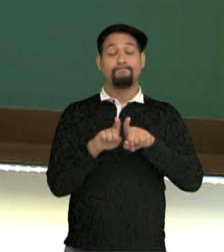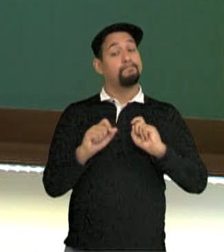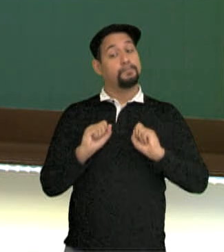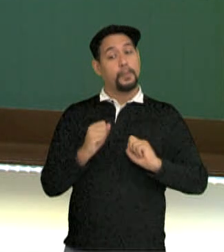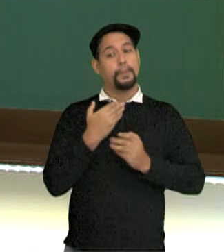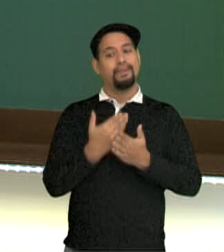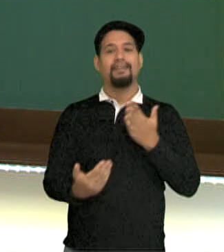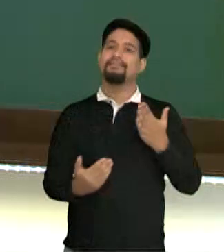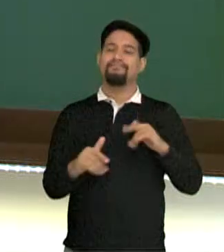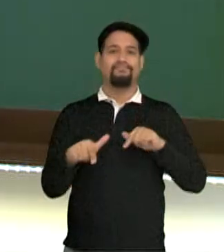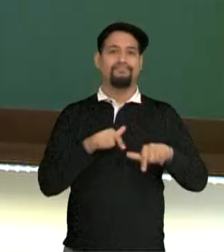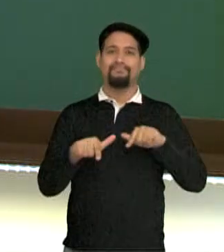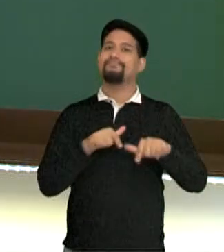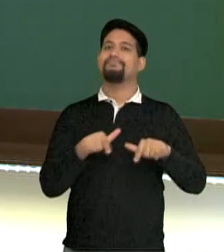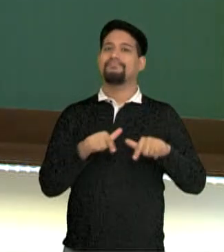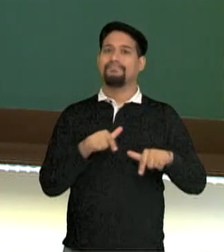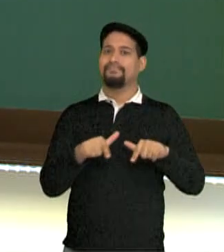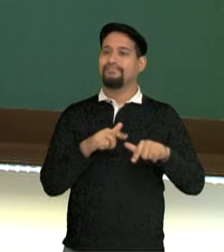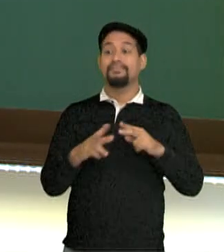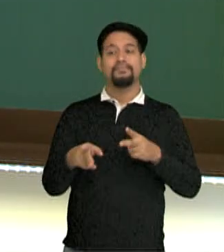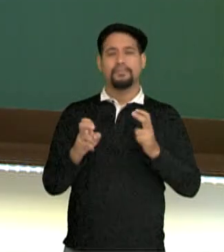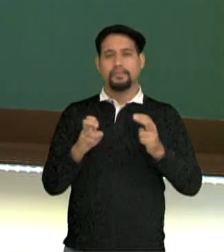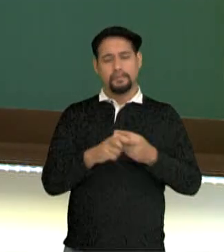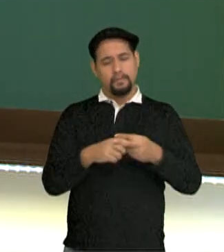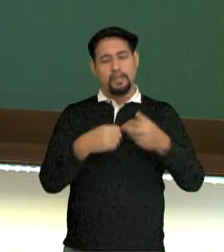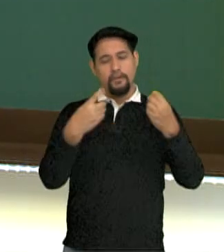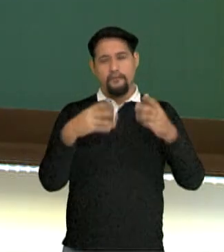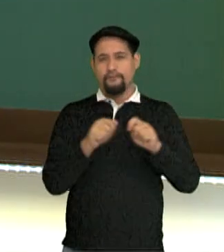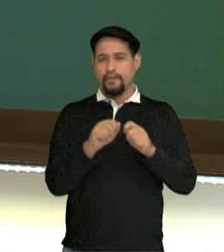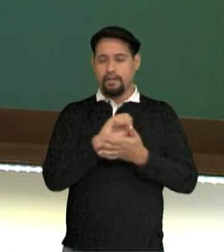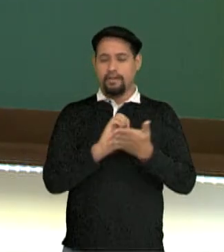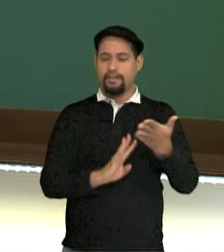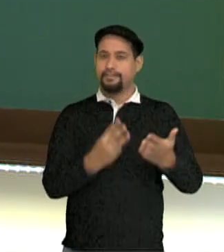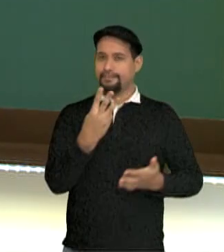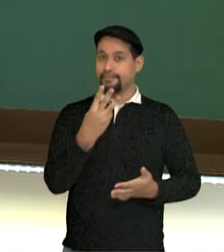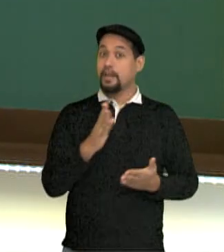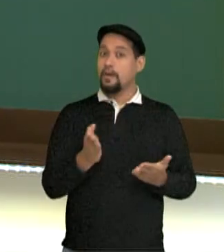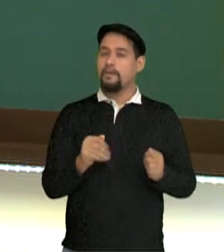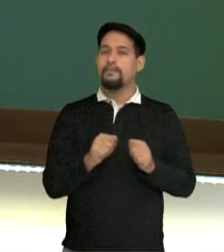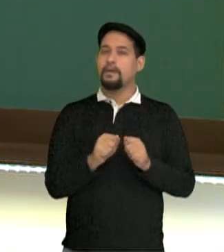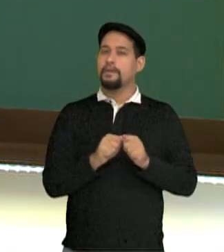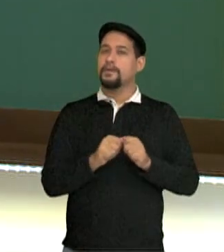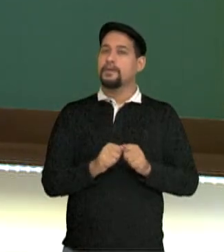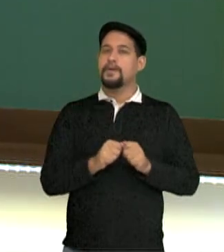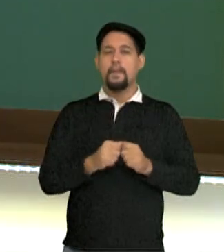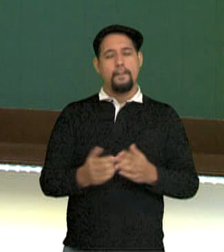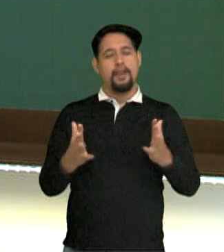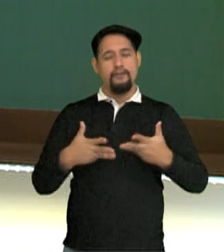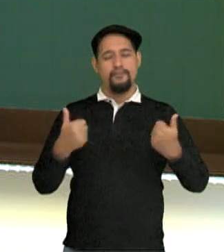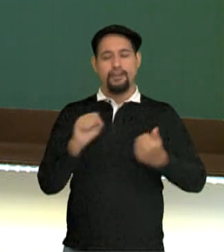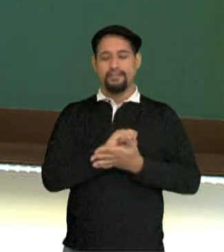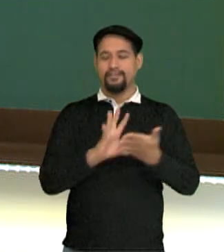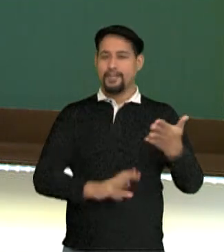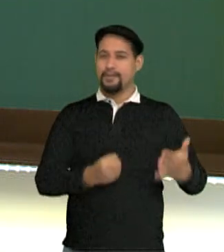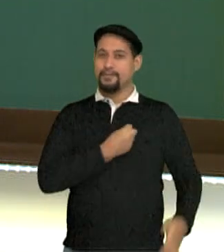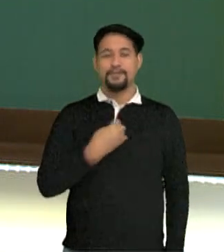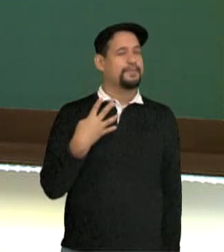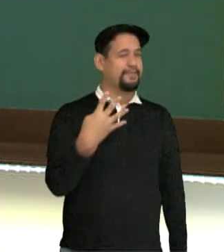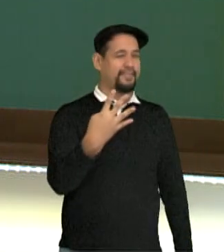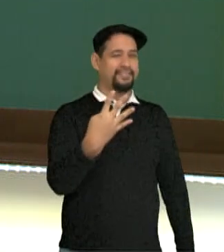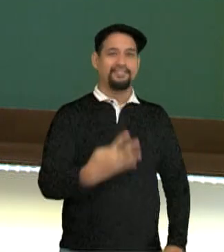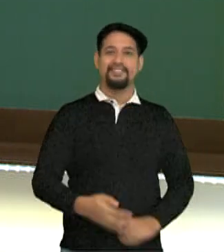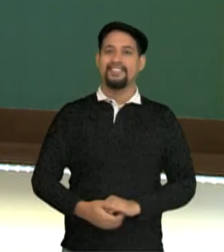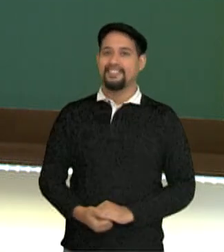emprego. Então, gabaritado exercício 3, vamos para a nossa maravilhosa atividade